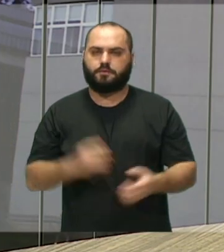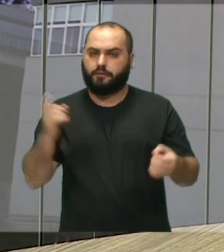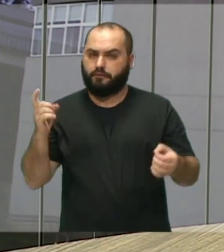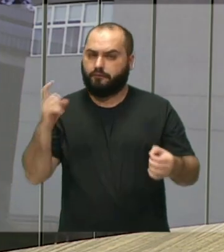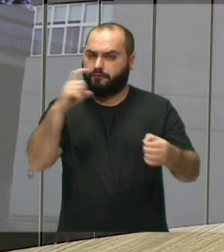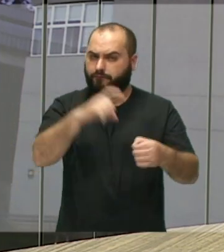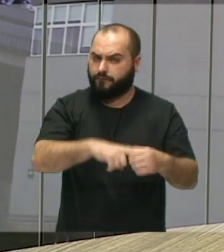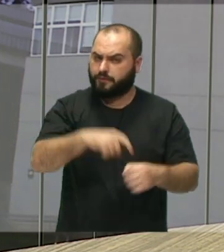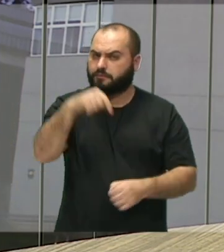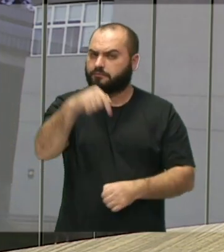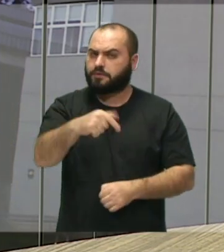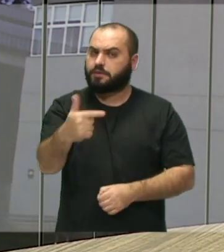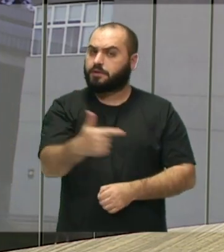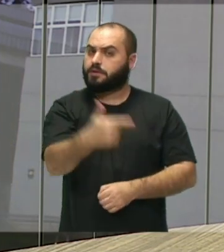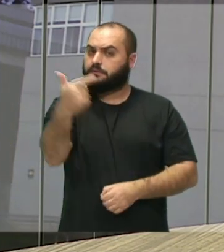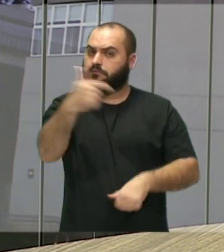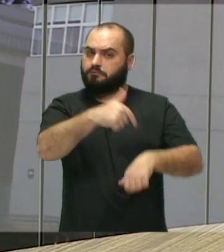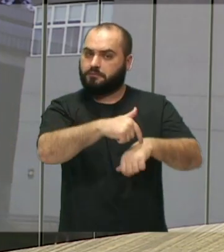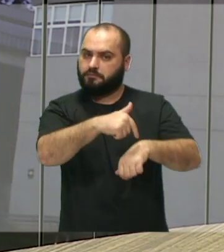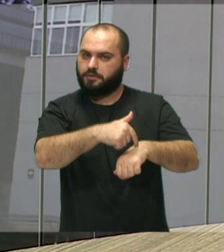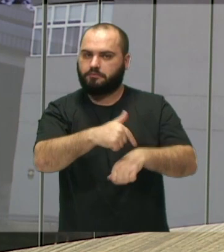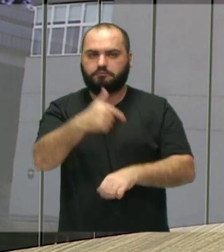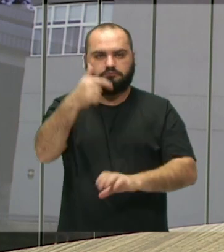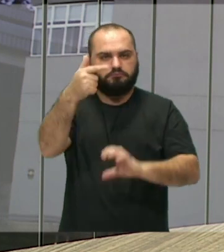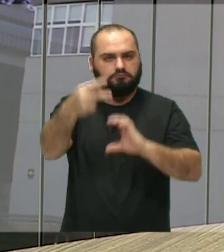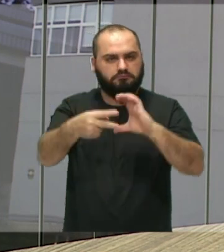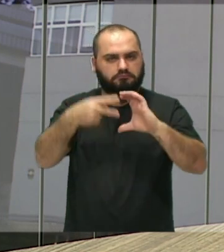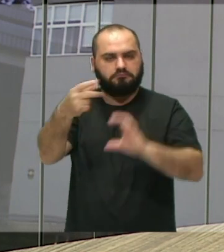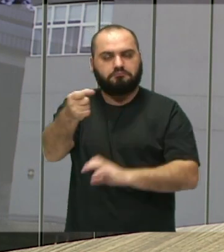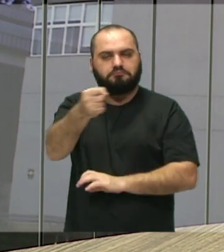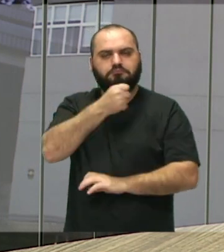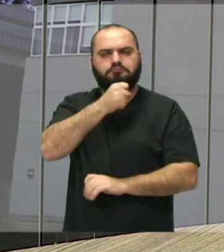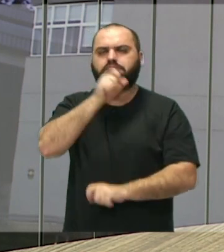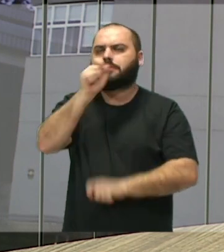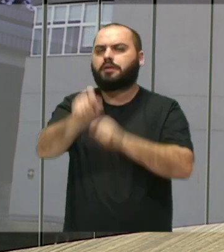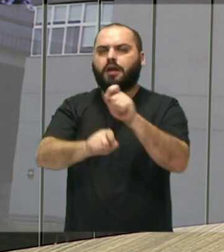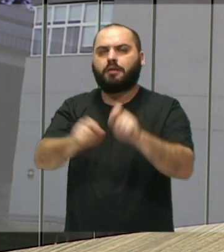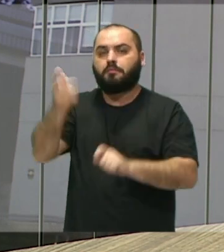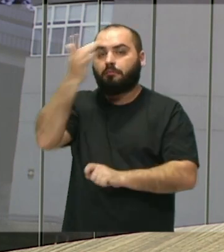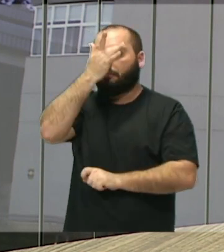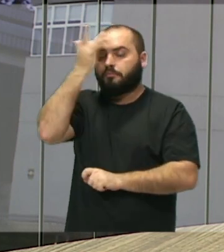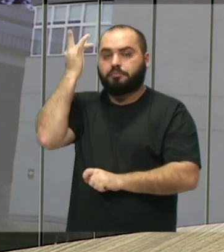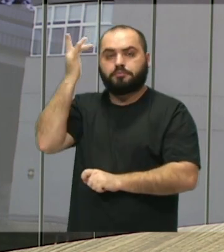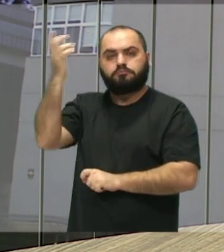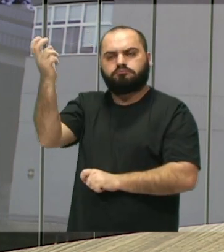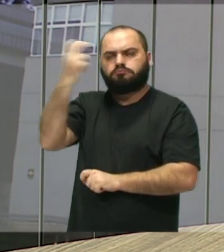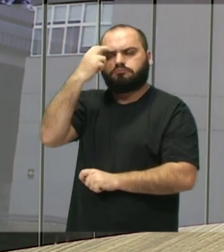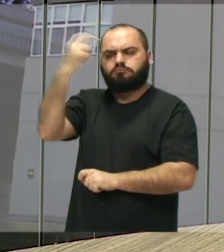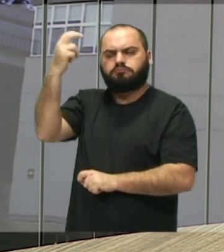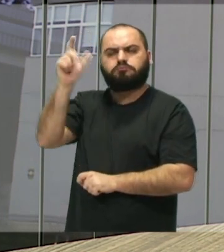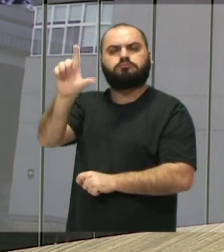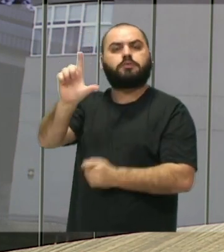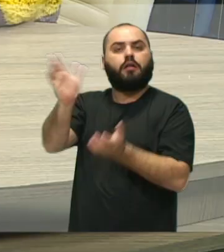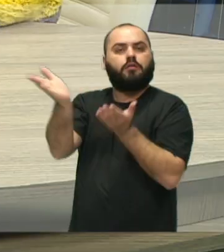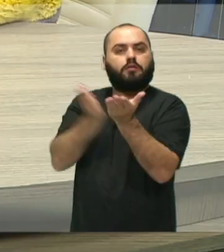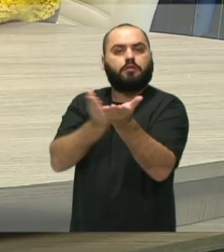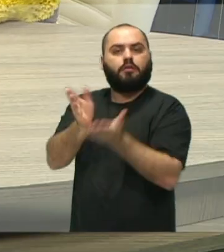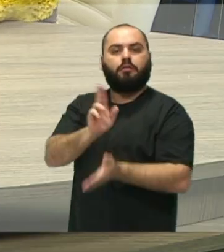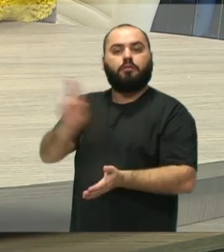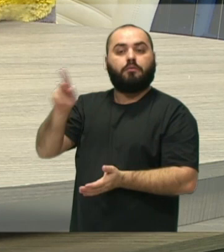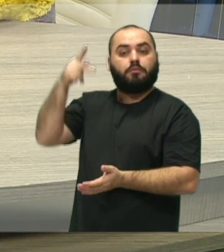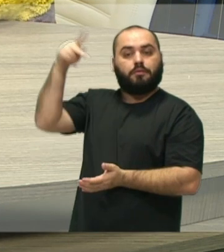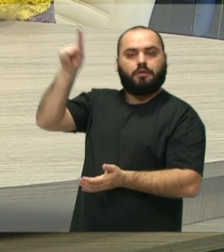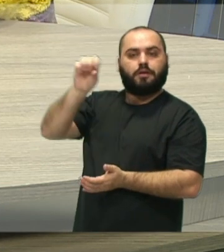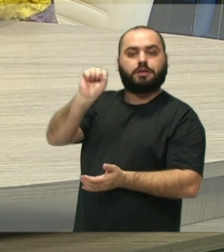Voltamos aqui para o segundo bloco deste Câmara Aberta, que hoje entrevista o especialista em licitações, Samuel Patice. Samuel,